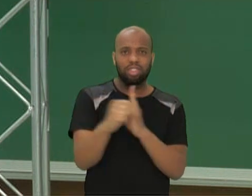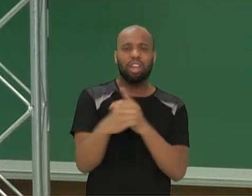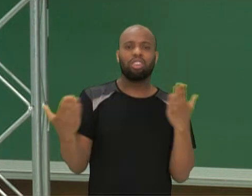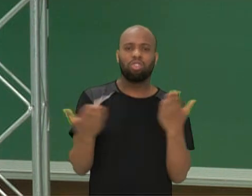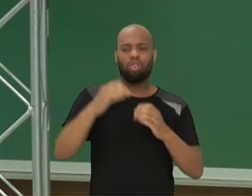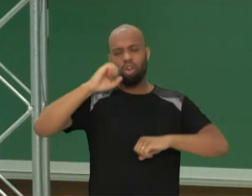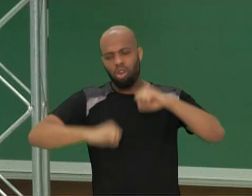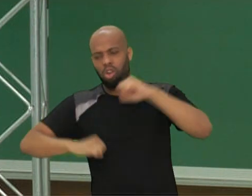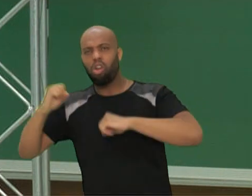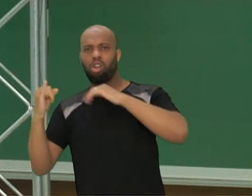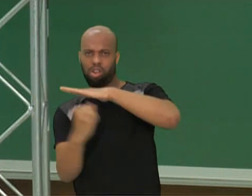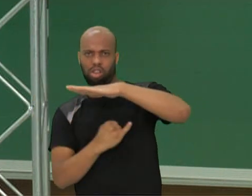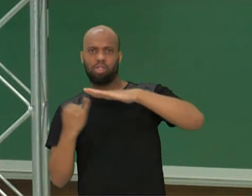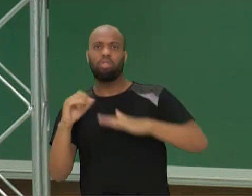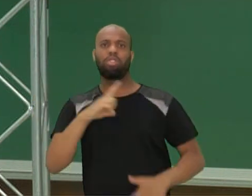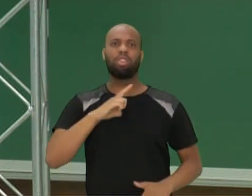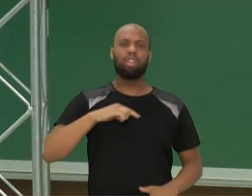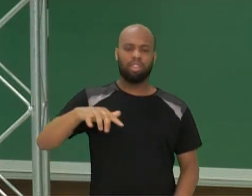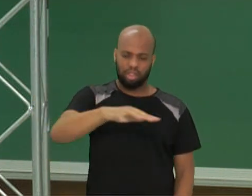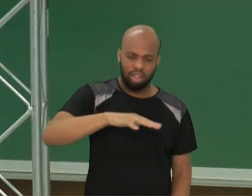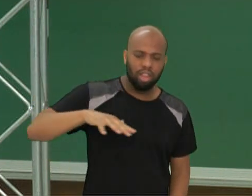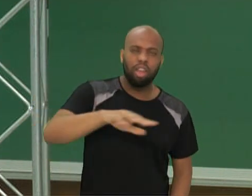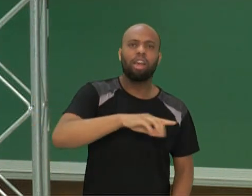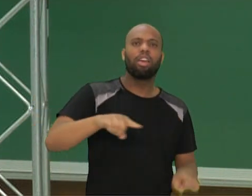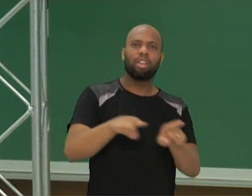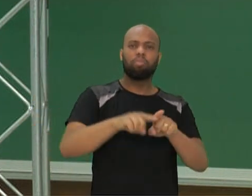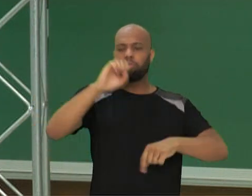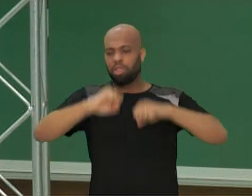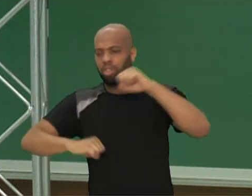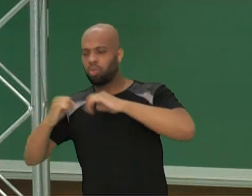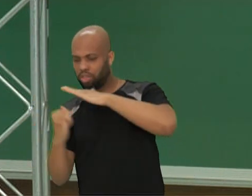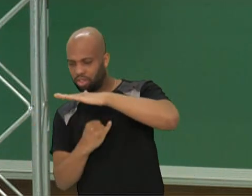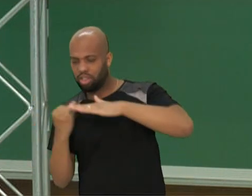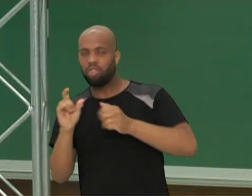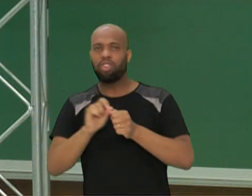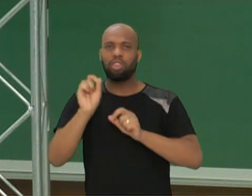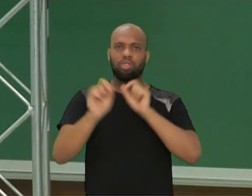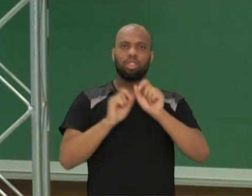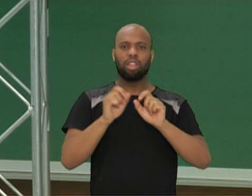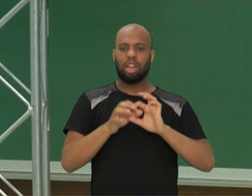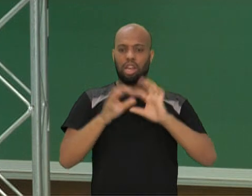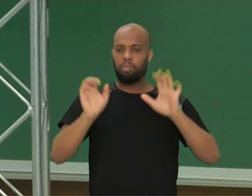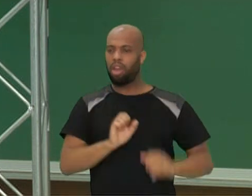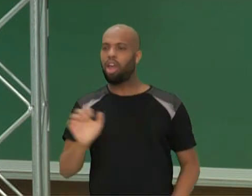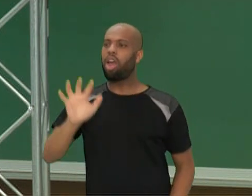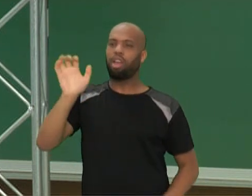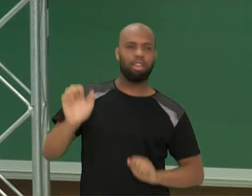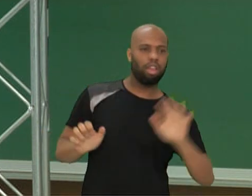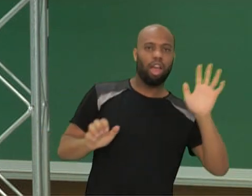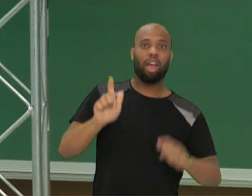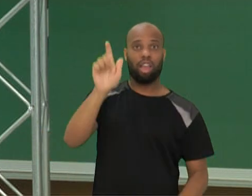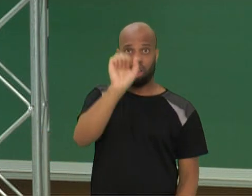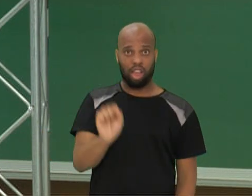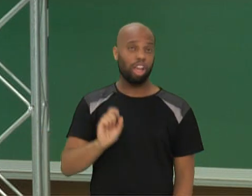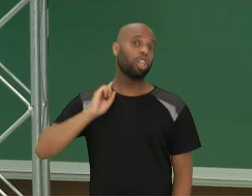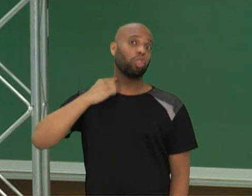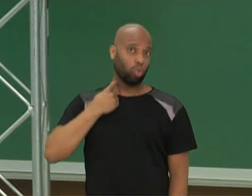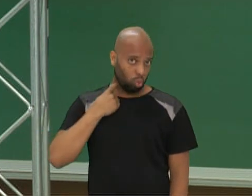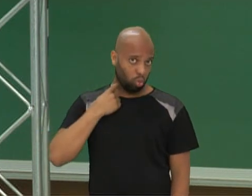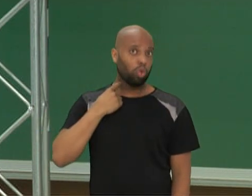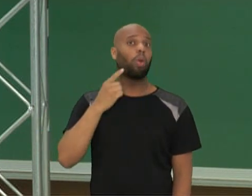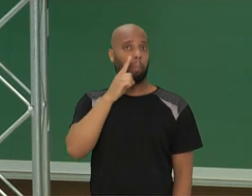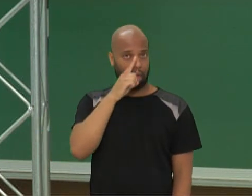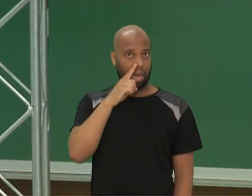ser industrializada, as áreas industriais, elas passam a emitir uma grande quantidade de gases poluentes. E esses